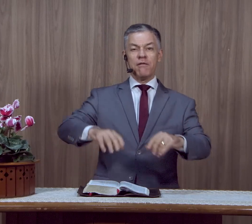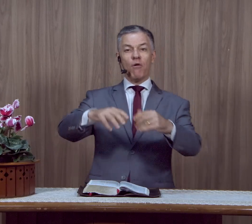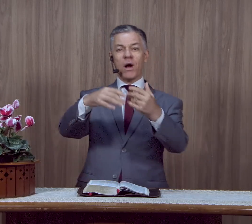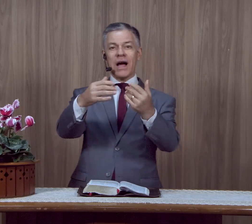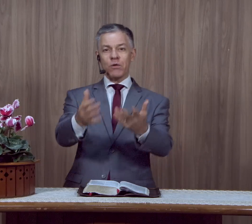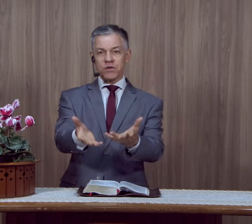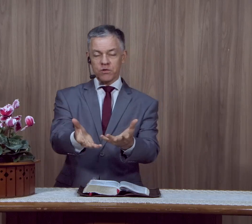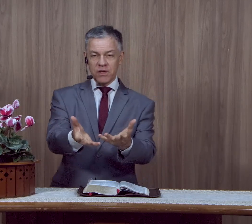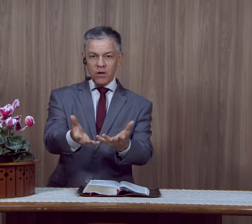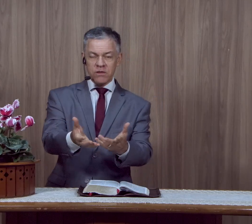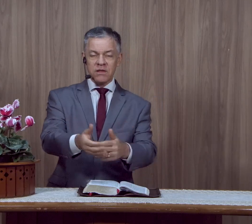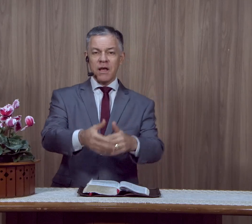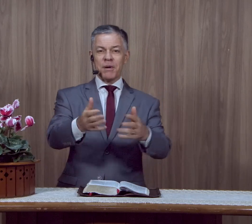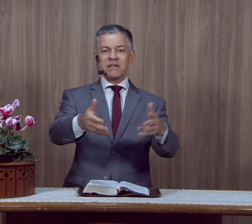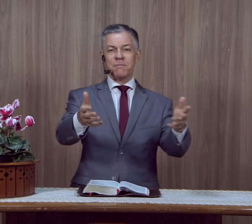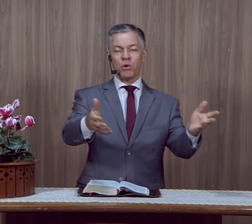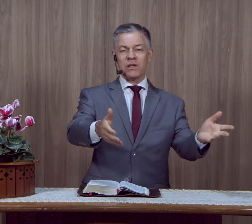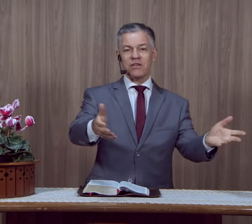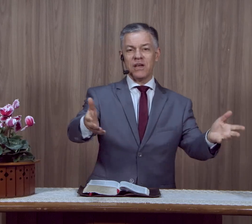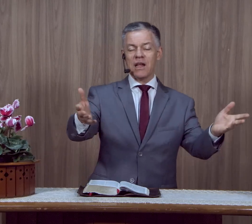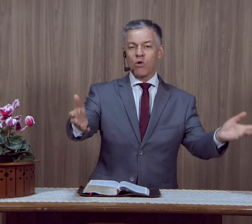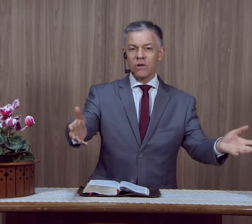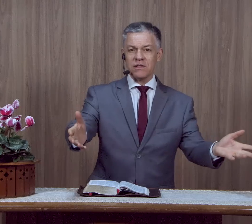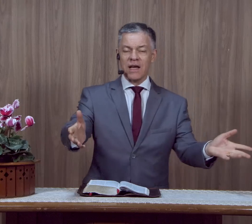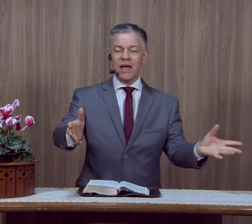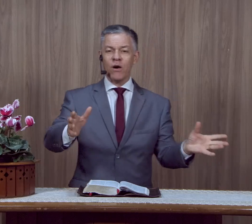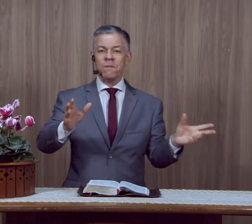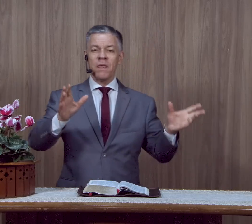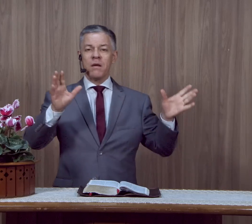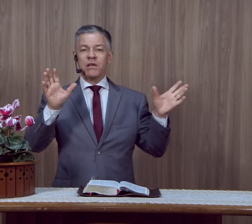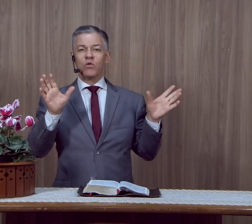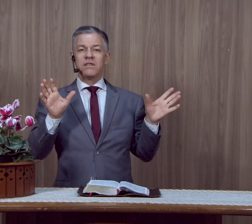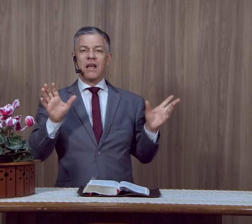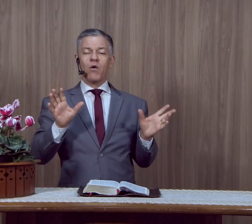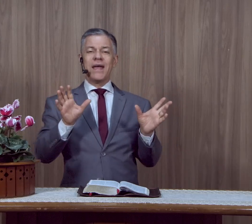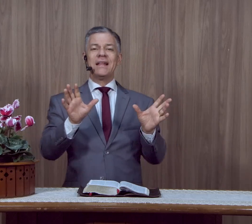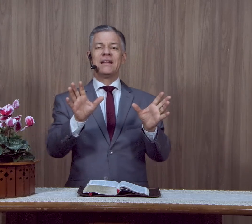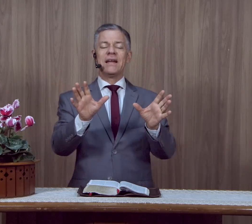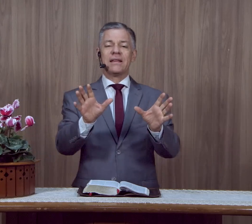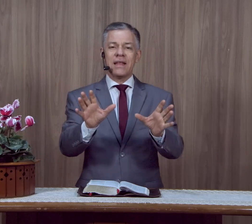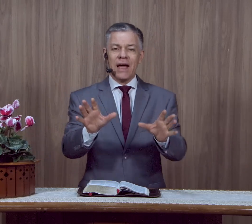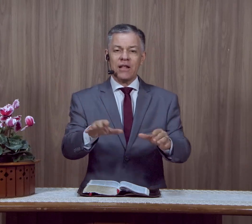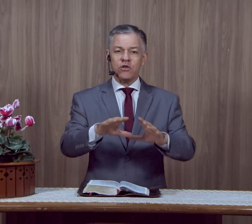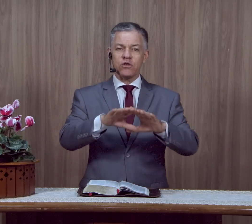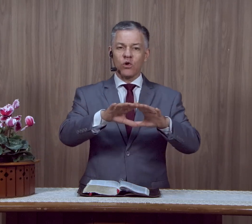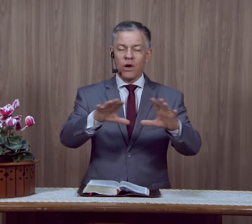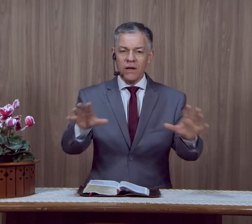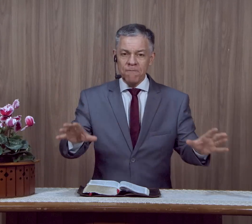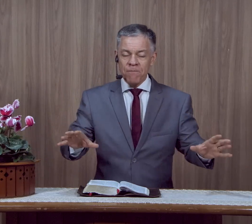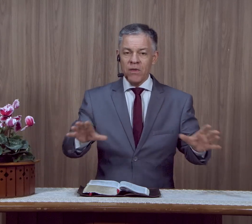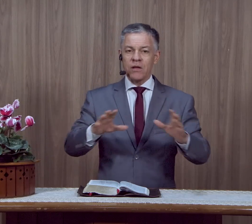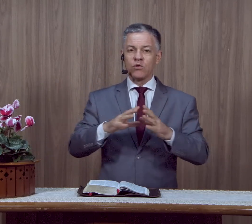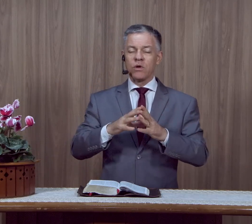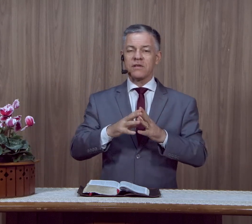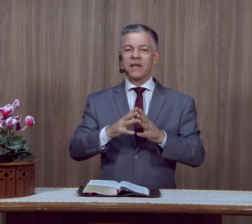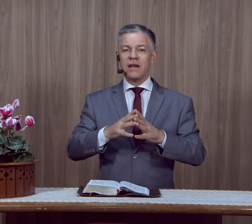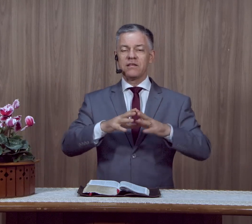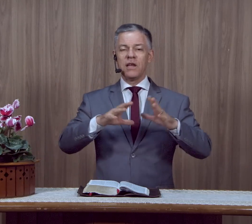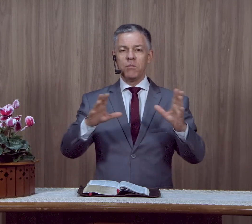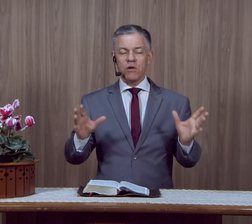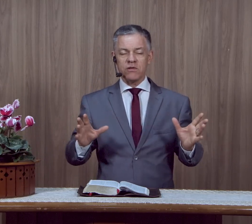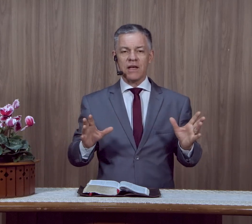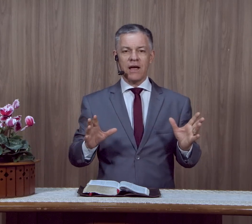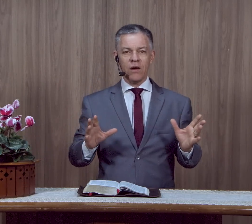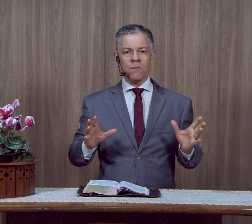deuses, invocaram os seus deuses para se protegerem contra Israel, mas quando Israel entra na terra, destrói todos